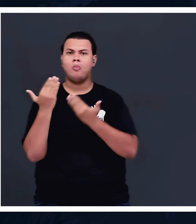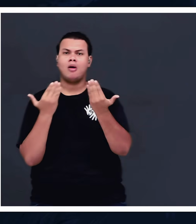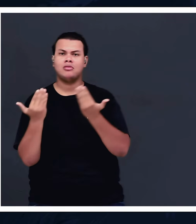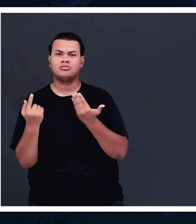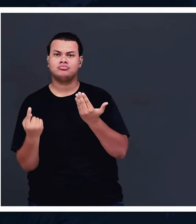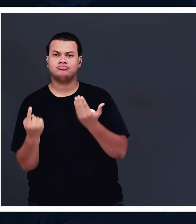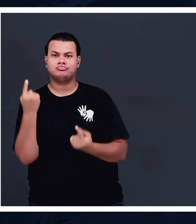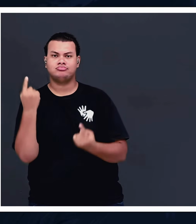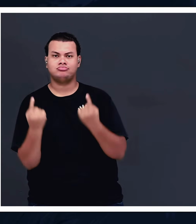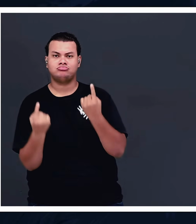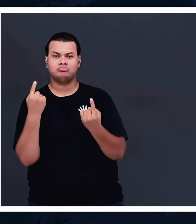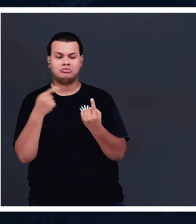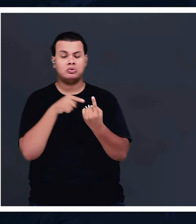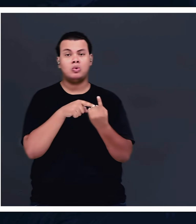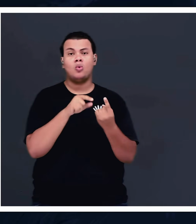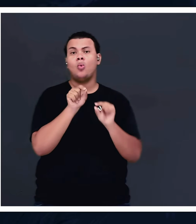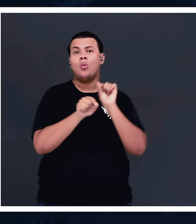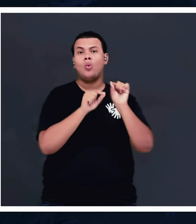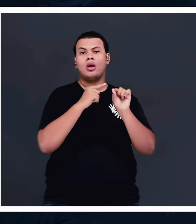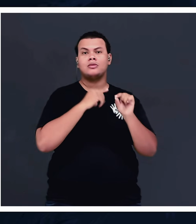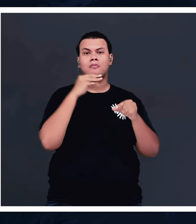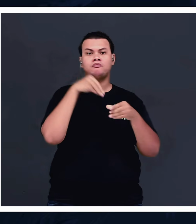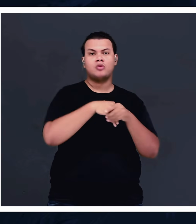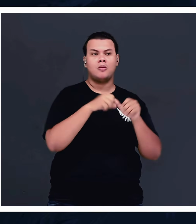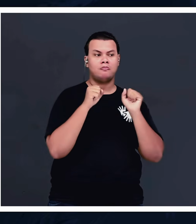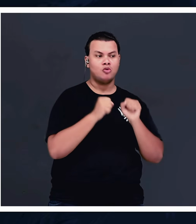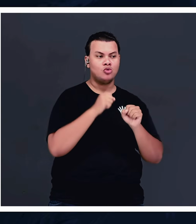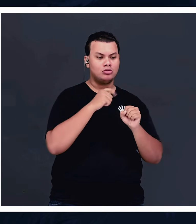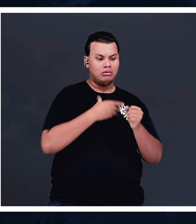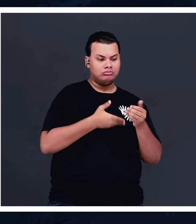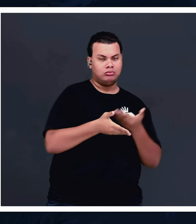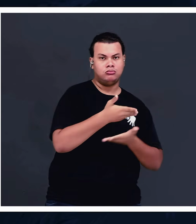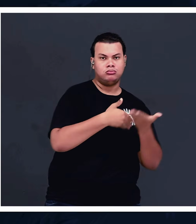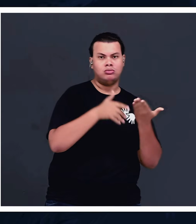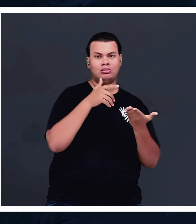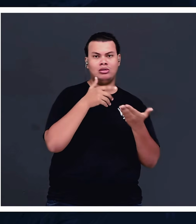né, do que pode contaminar. Diz que